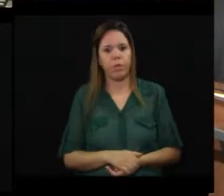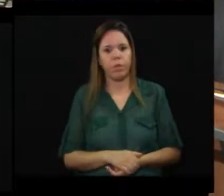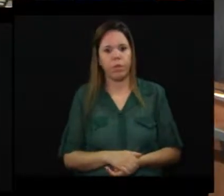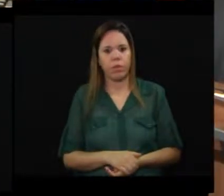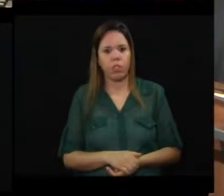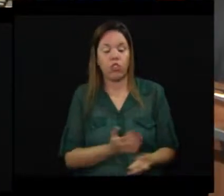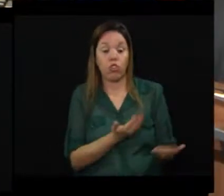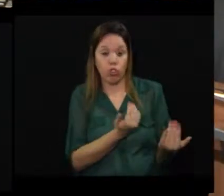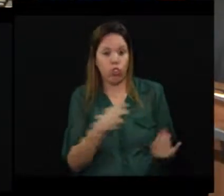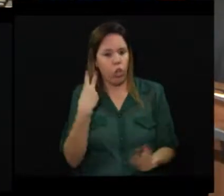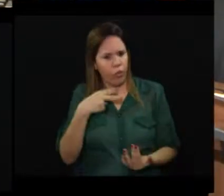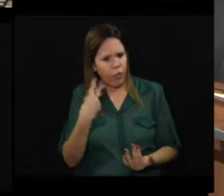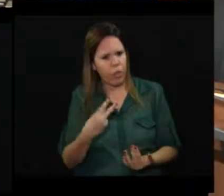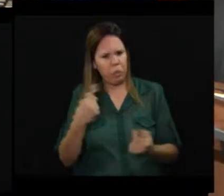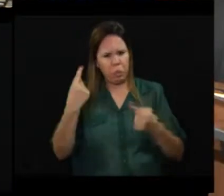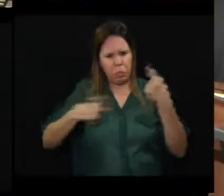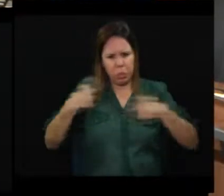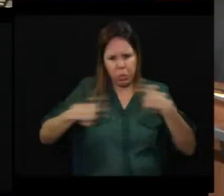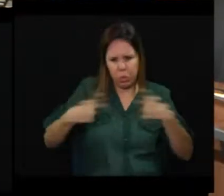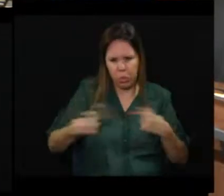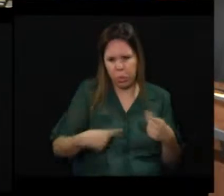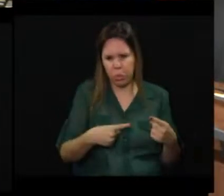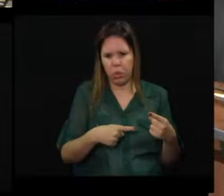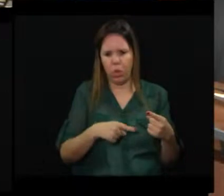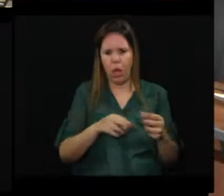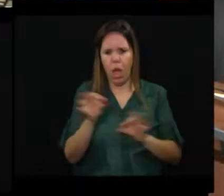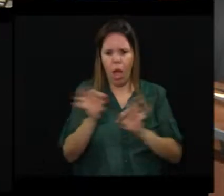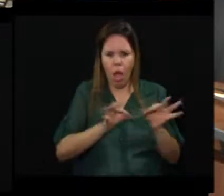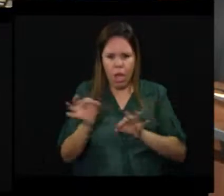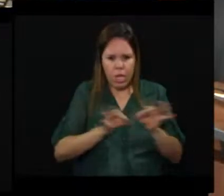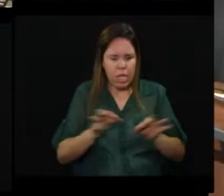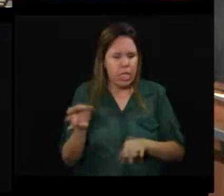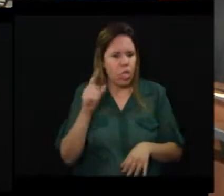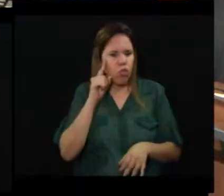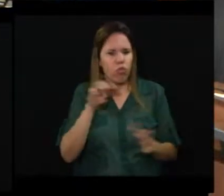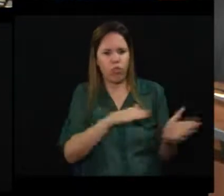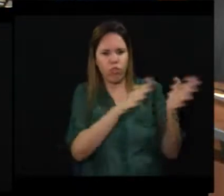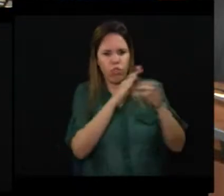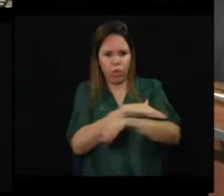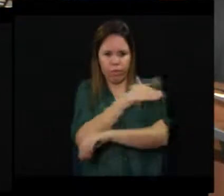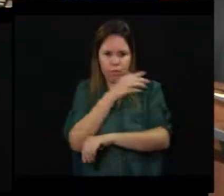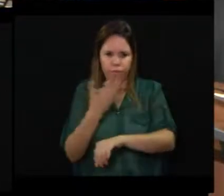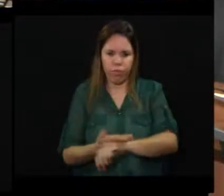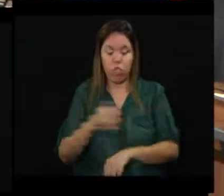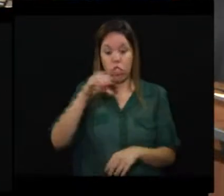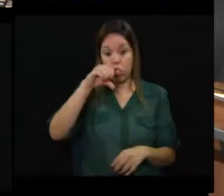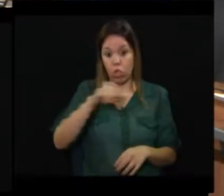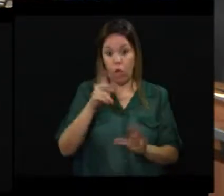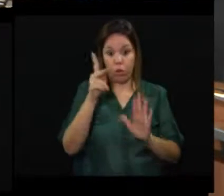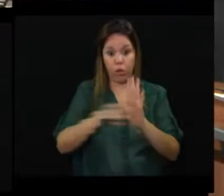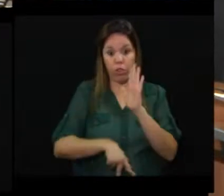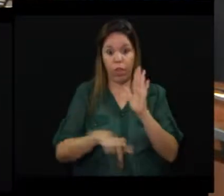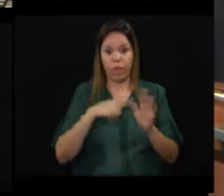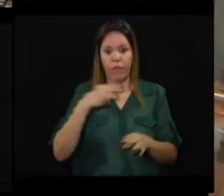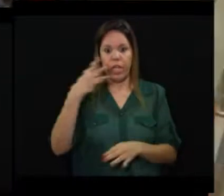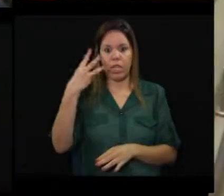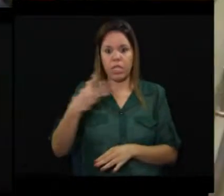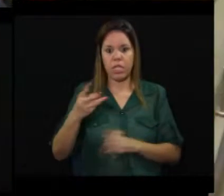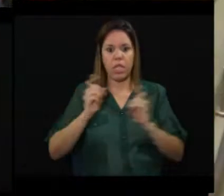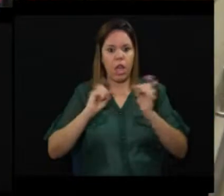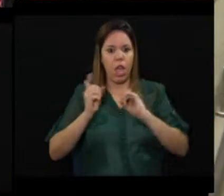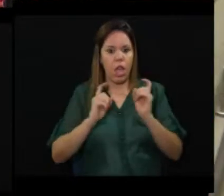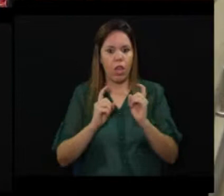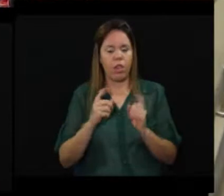jovens vereadores passaram a discutir a ordem do dia. 9 projetos estavam em pauta na terceira reunião do programa Parlamento